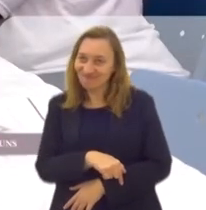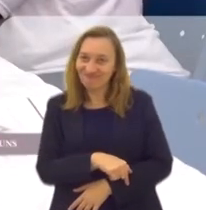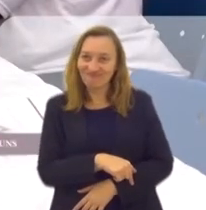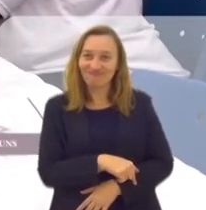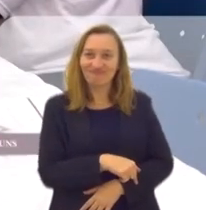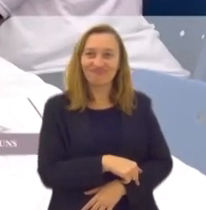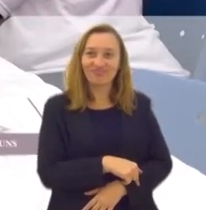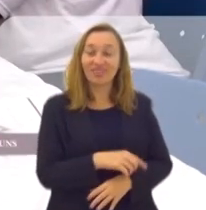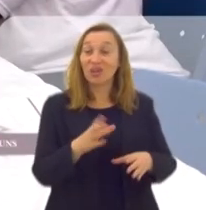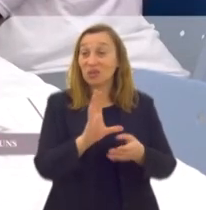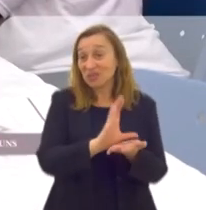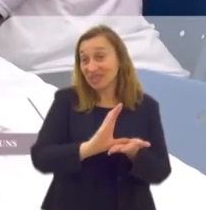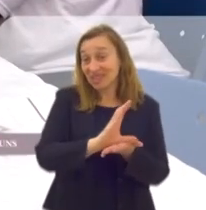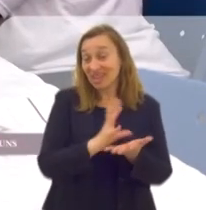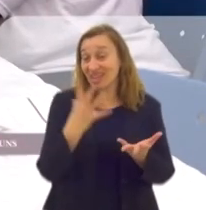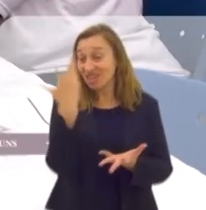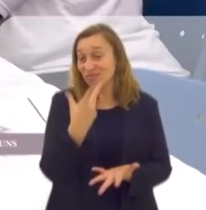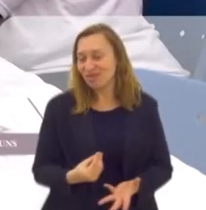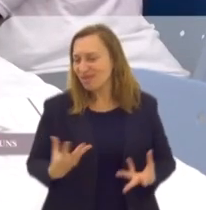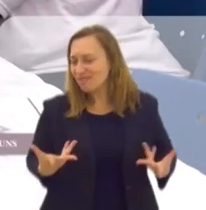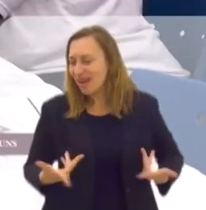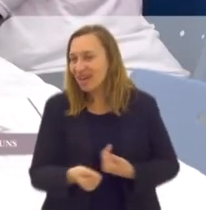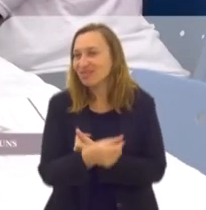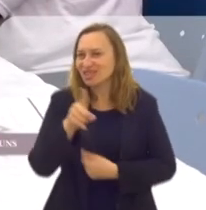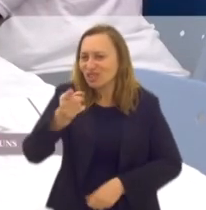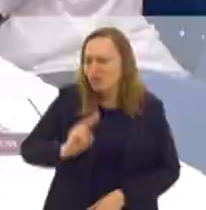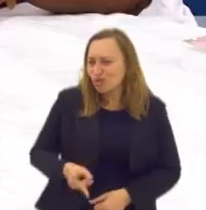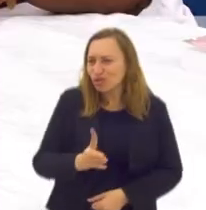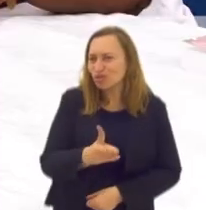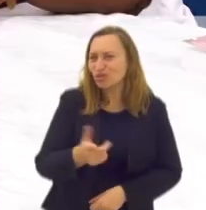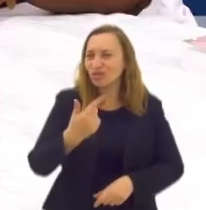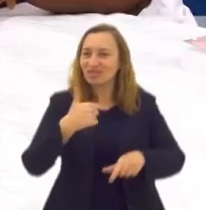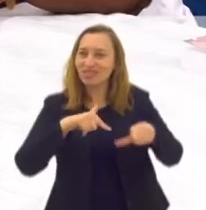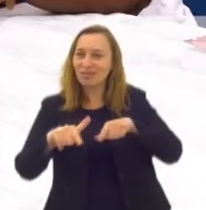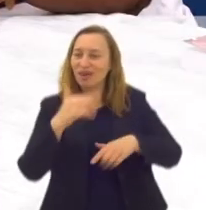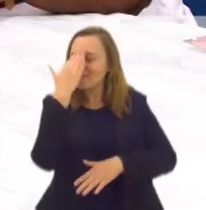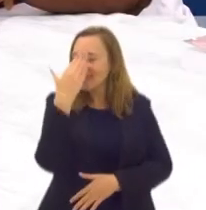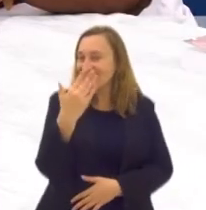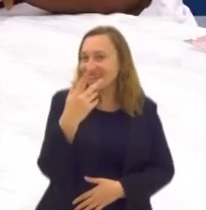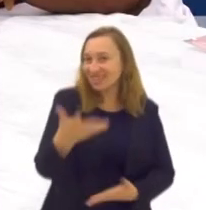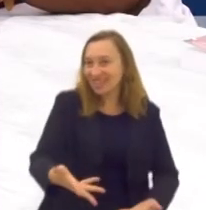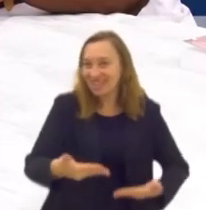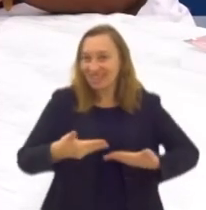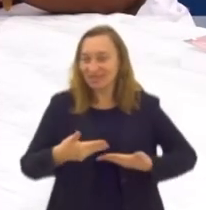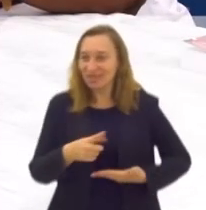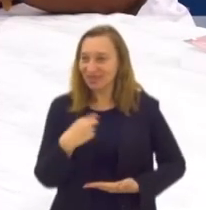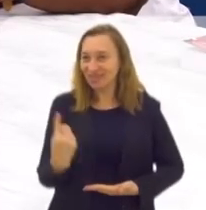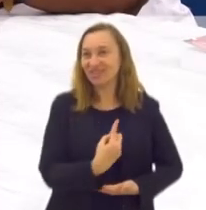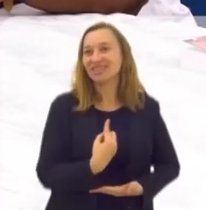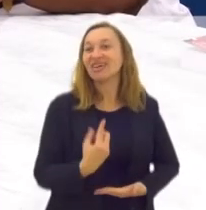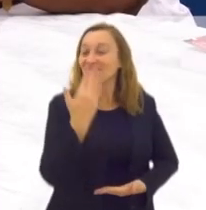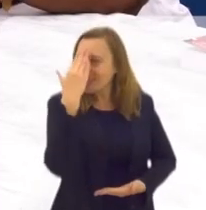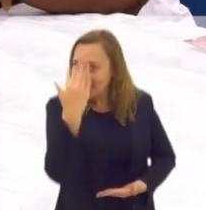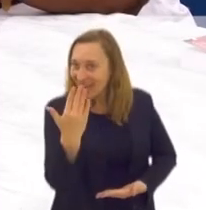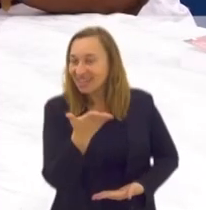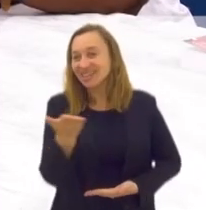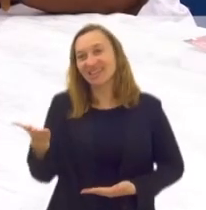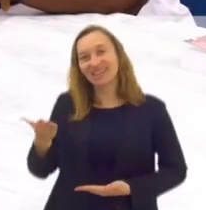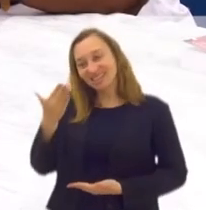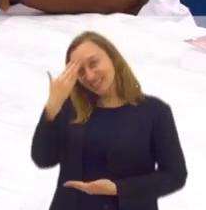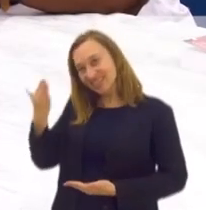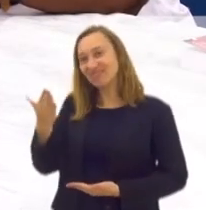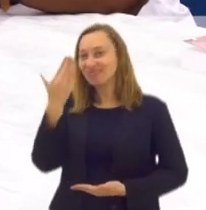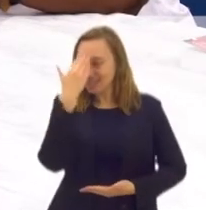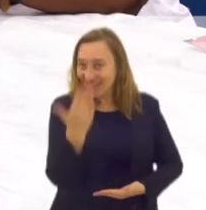aqui pelo Conselho Espírita, que é maravilhoso, que vocês continuem seu trabalho. Muito obrigado por ter nos recebido. Nós